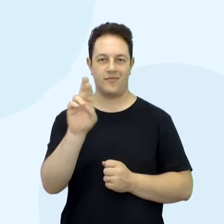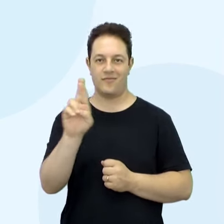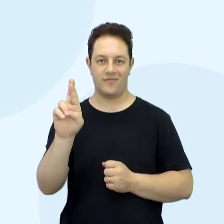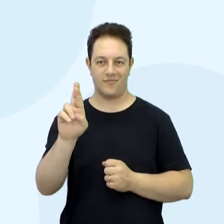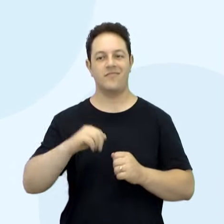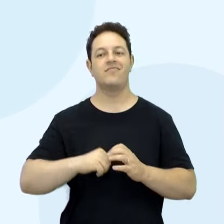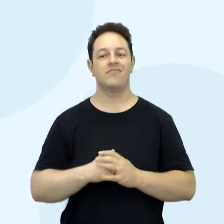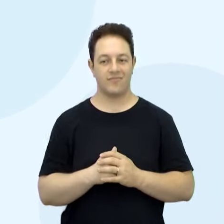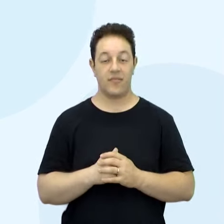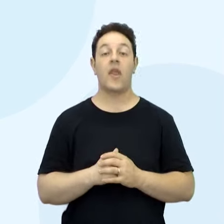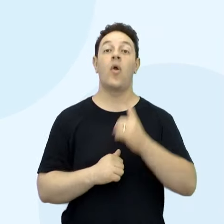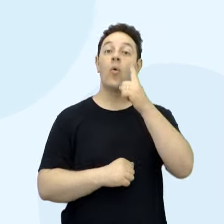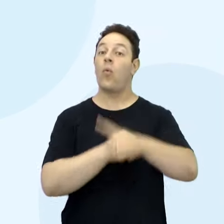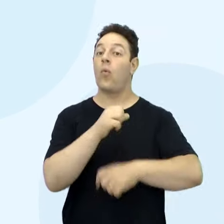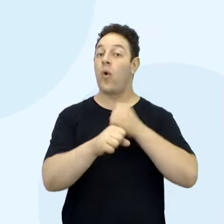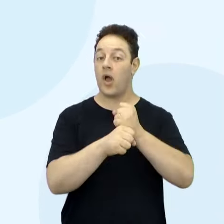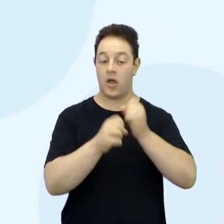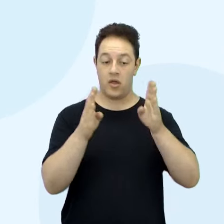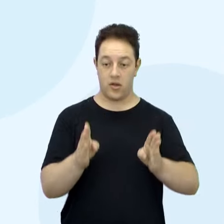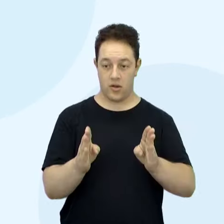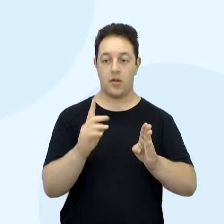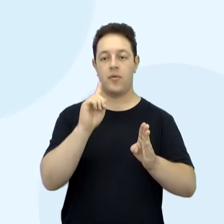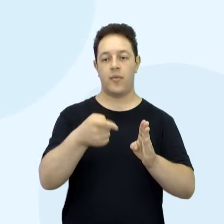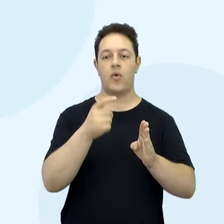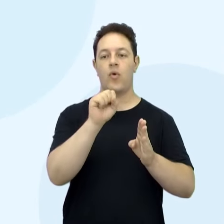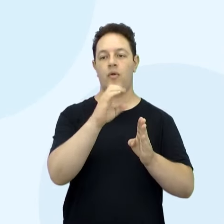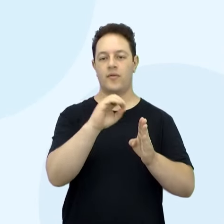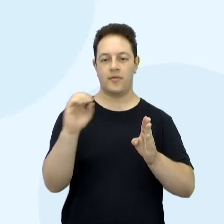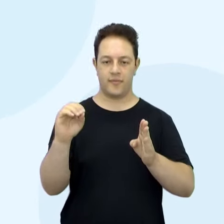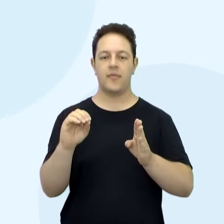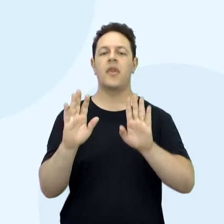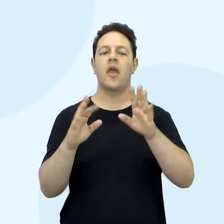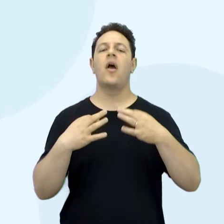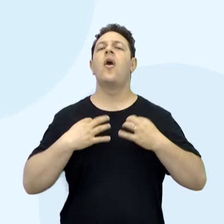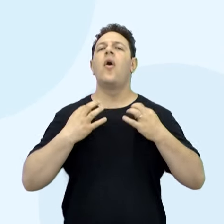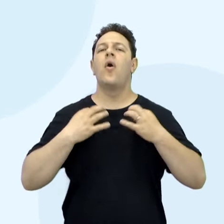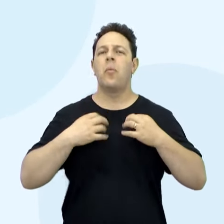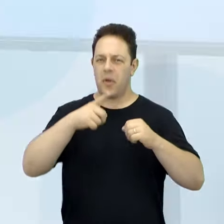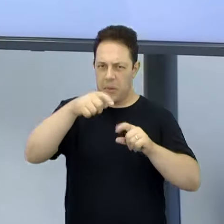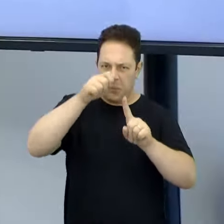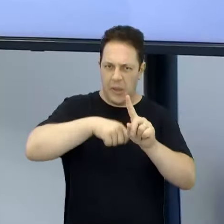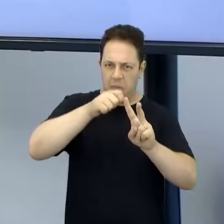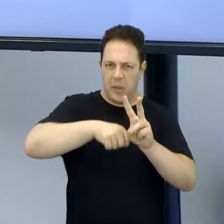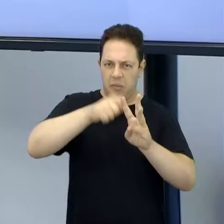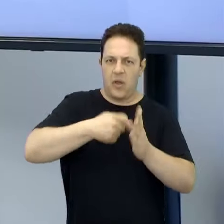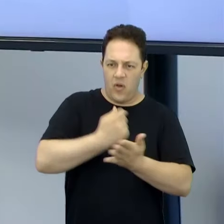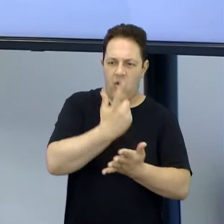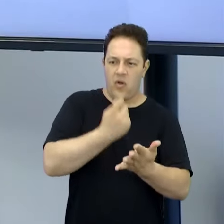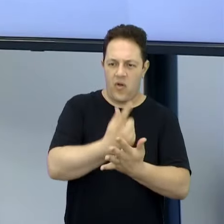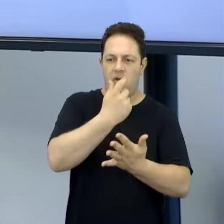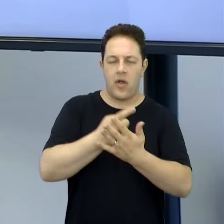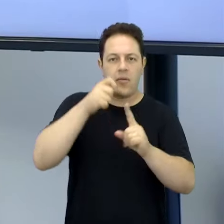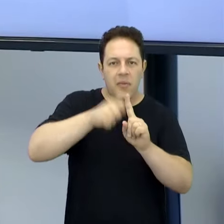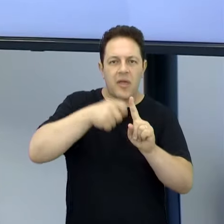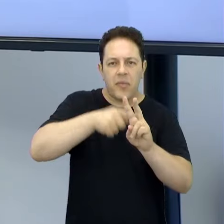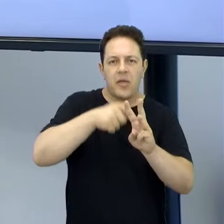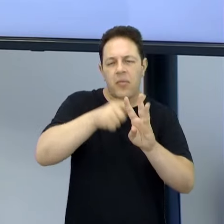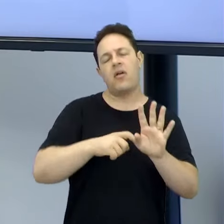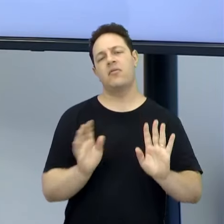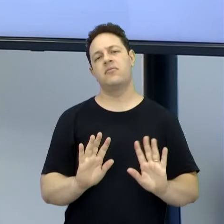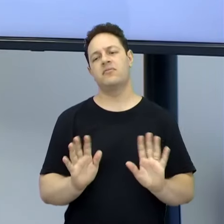R$ 1.800 no ano. O vestuário, nem sempre a gente compra roupa aí, nem todo mês a